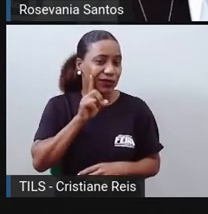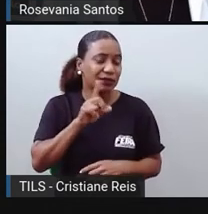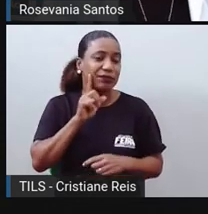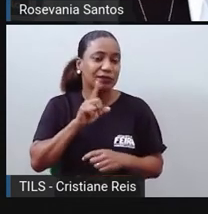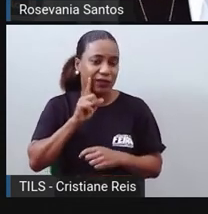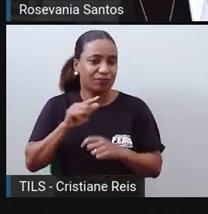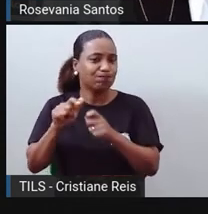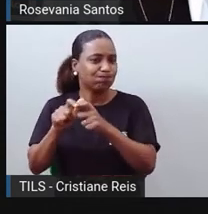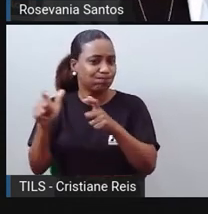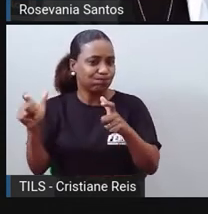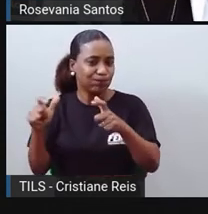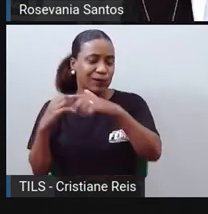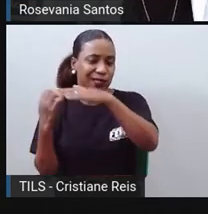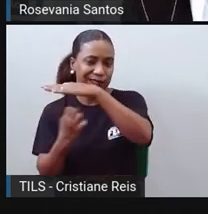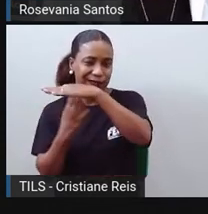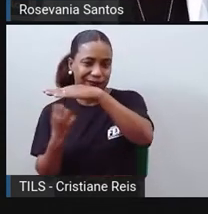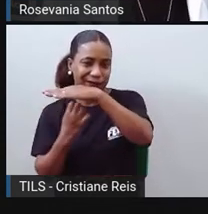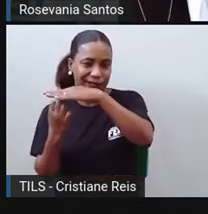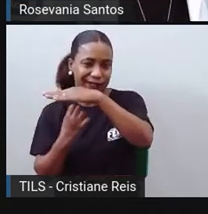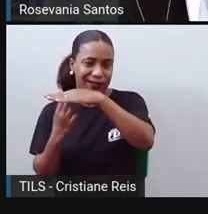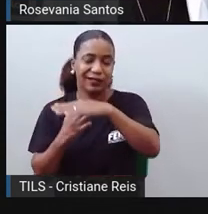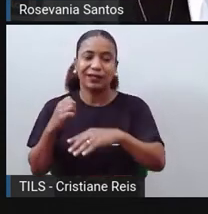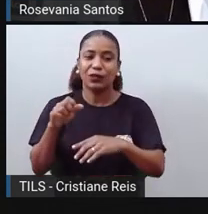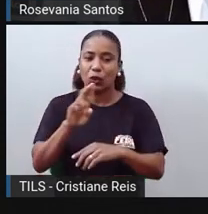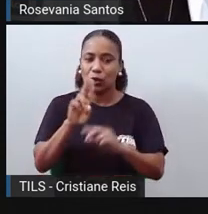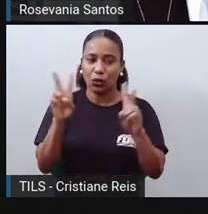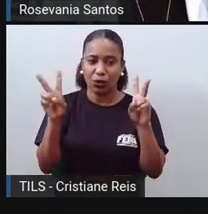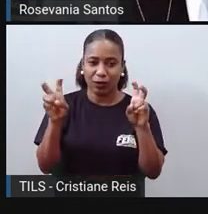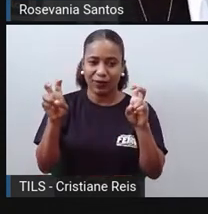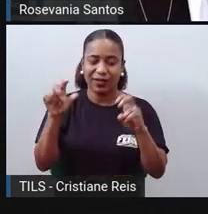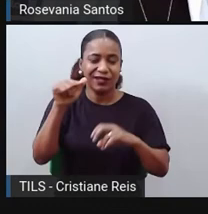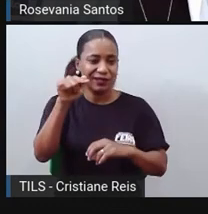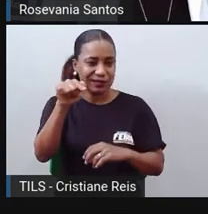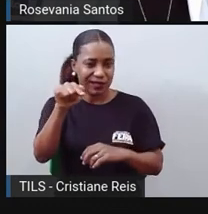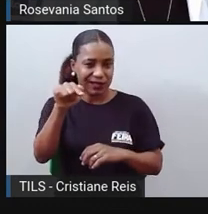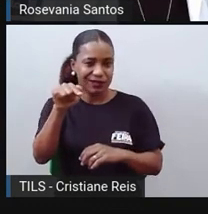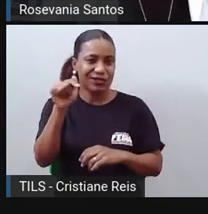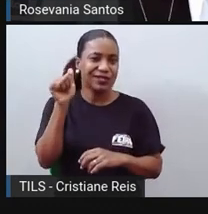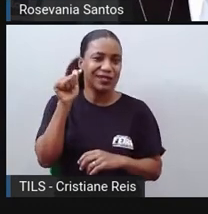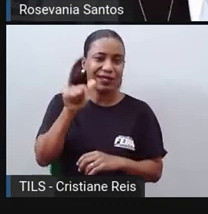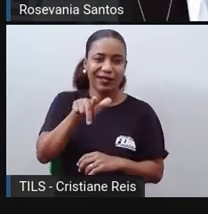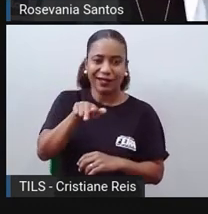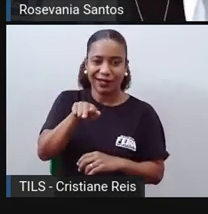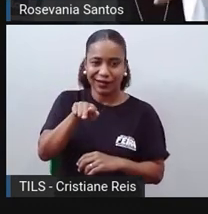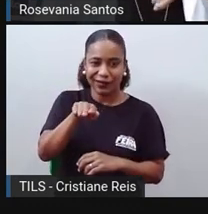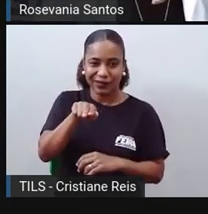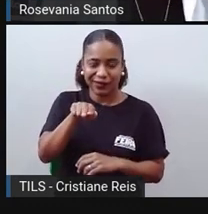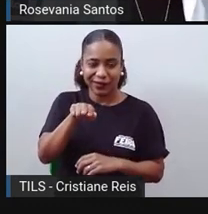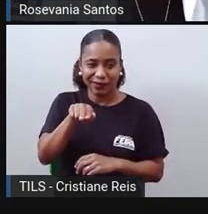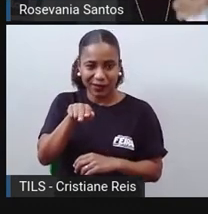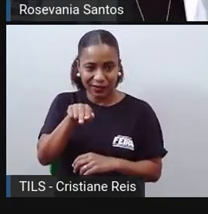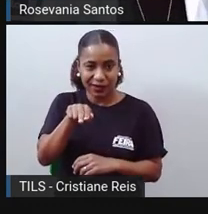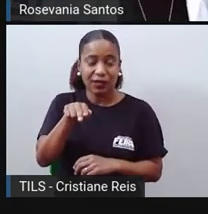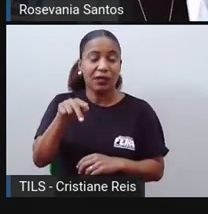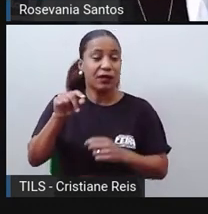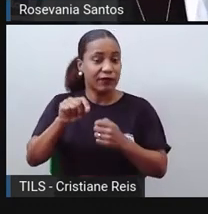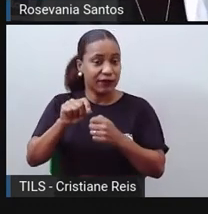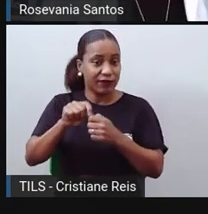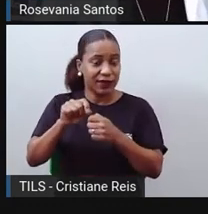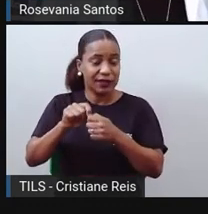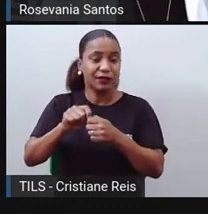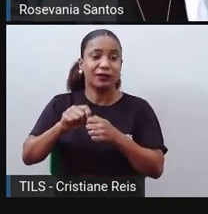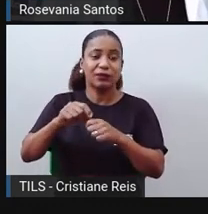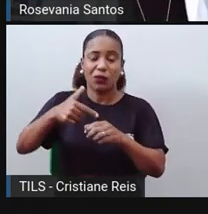eles deixaram essas empresas, né, as Sete Irmãs, né, como a Shell, deixaram aqui, né, produzindo